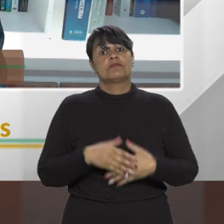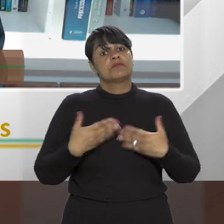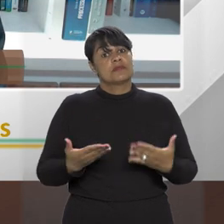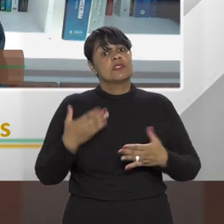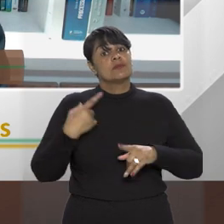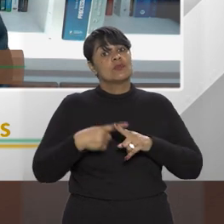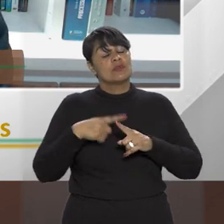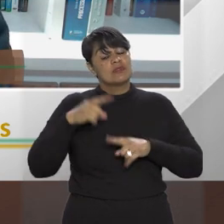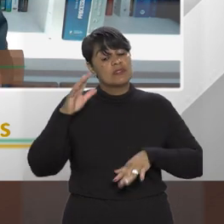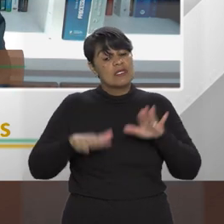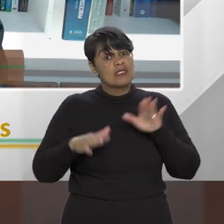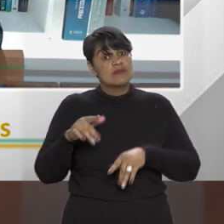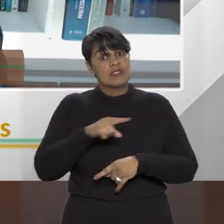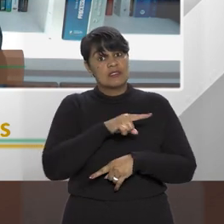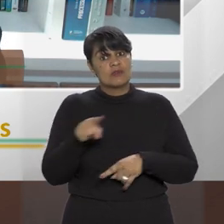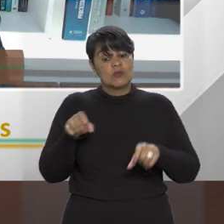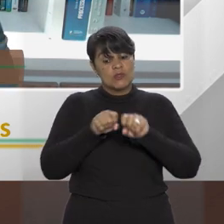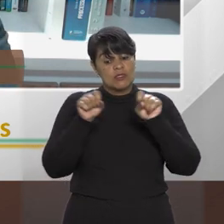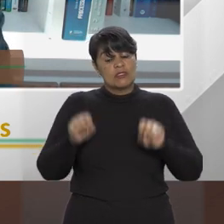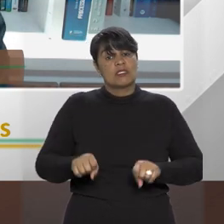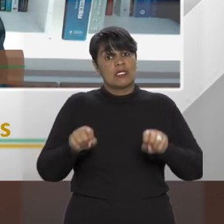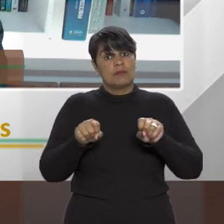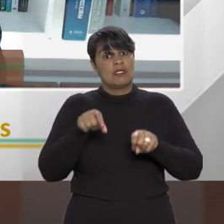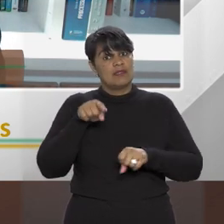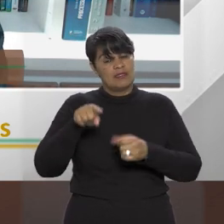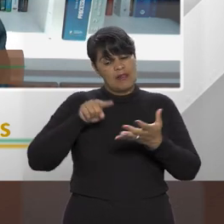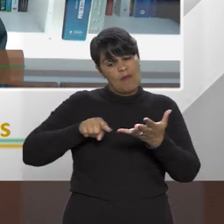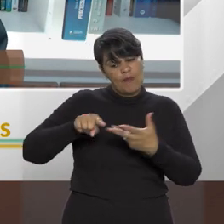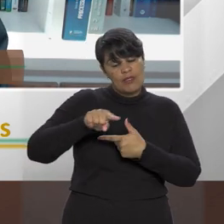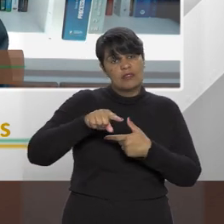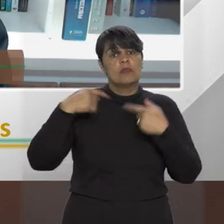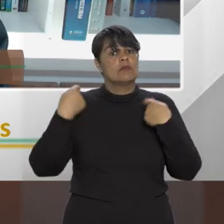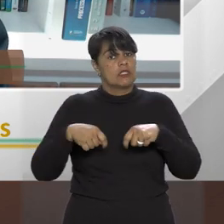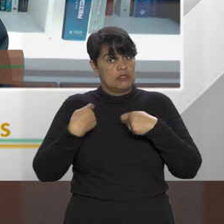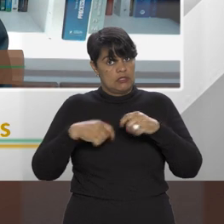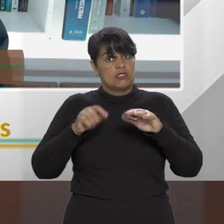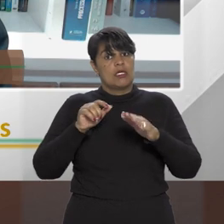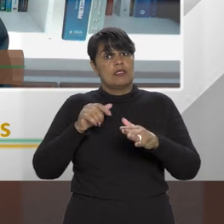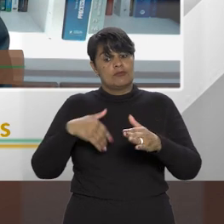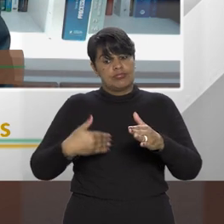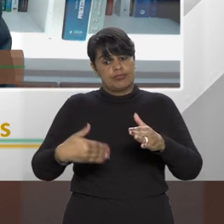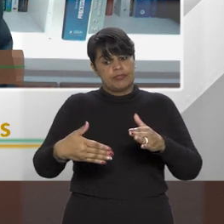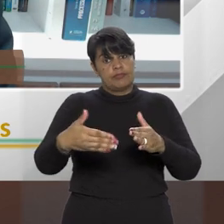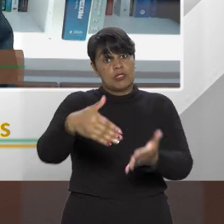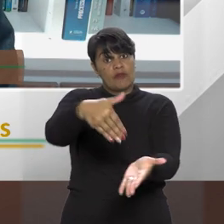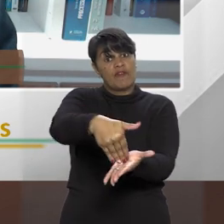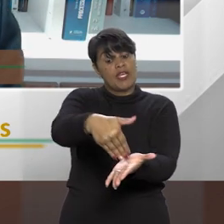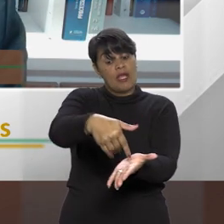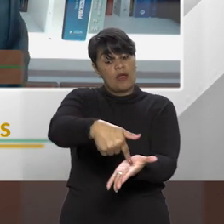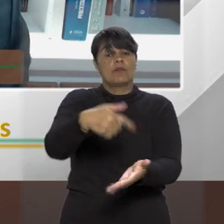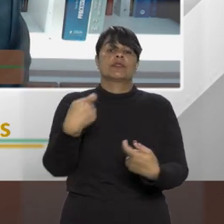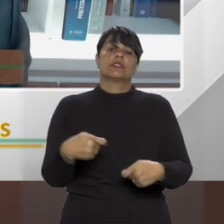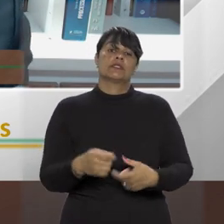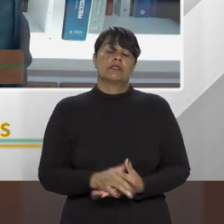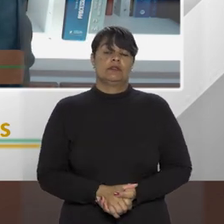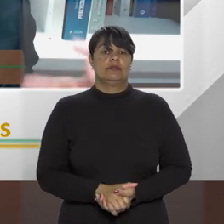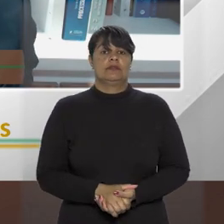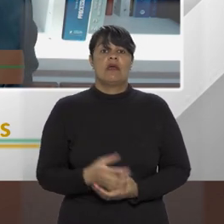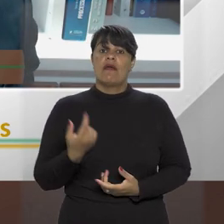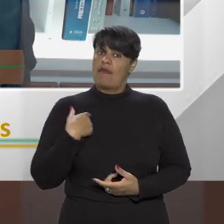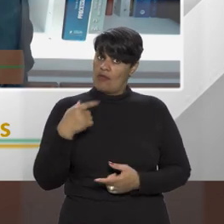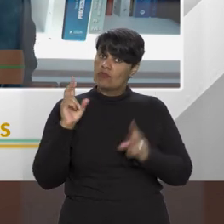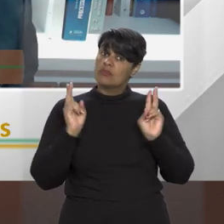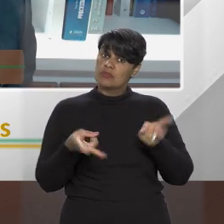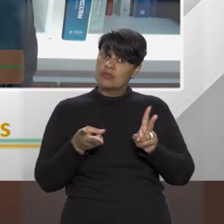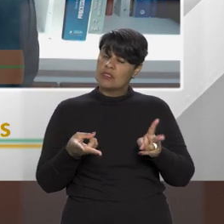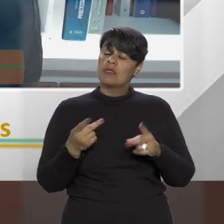execução. Eu, inclusive, venho defendendo isso, Fred, a gente já dialogou sobre isso algumas vezes, e parece que o sistema de execução tem